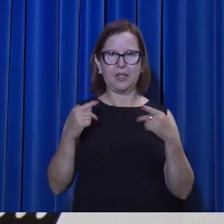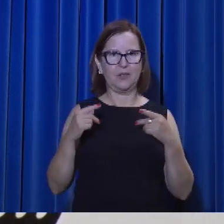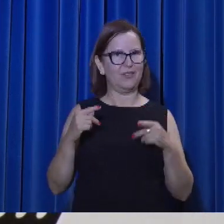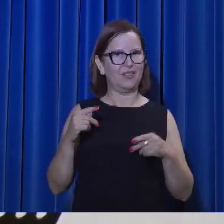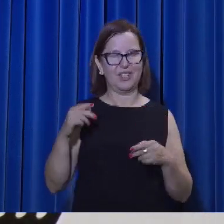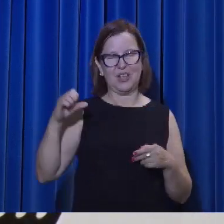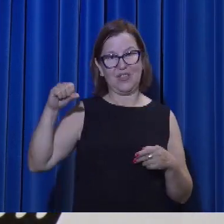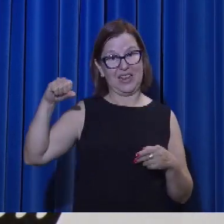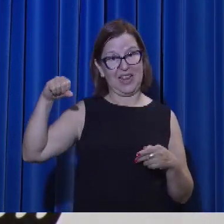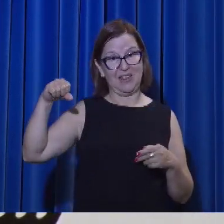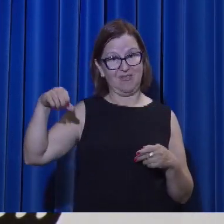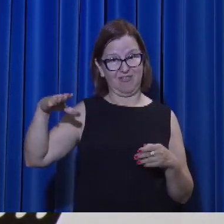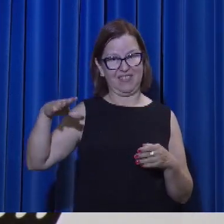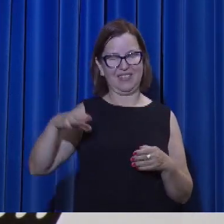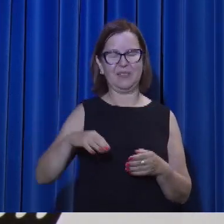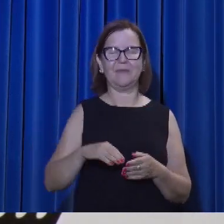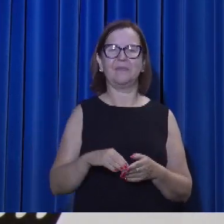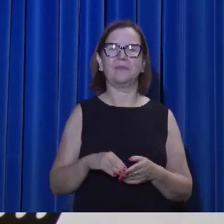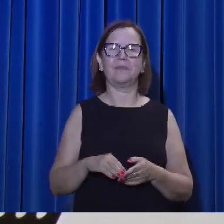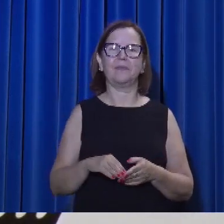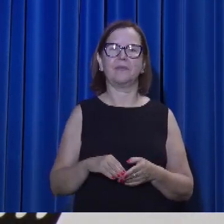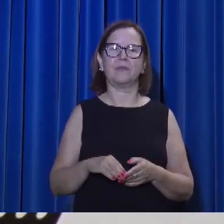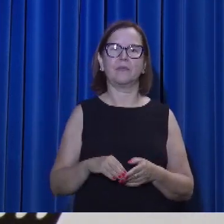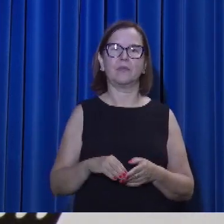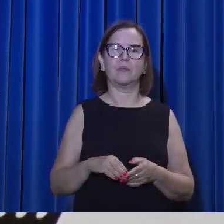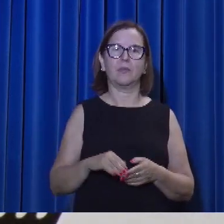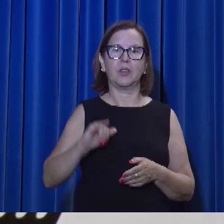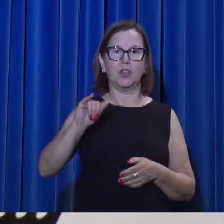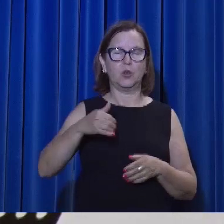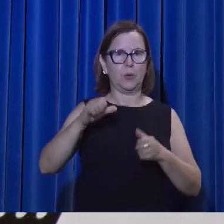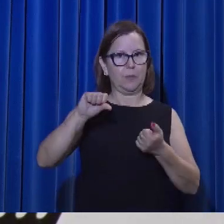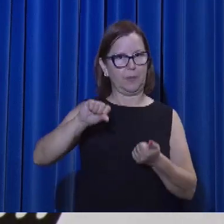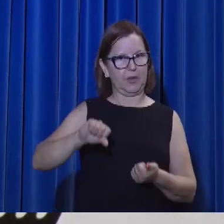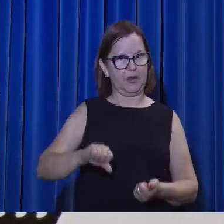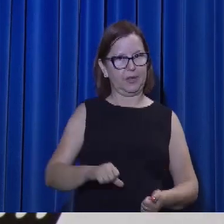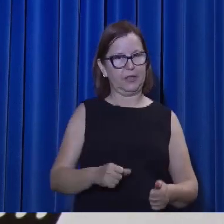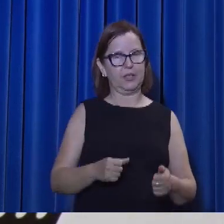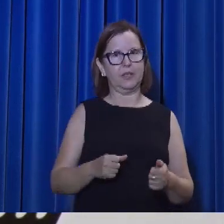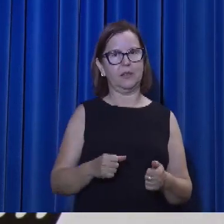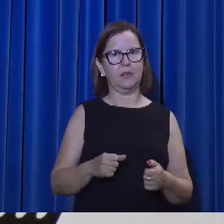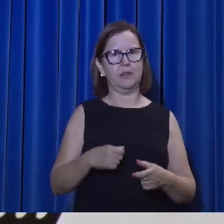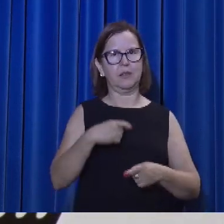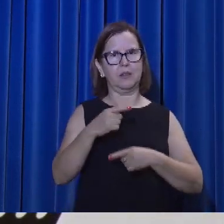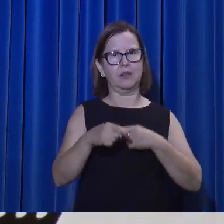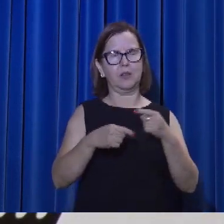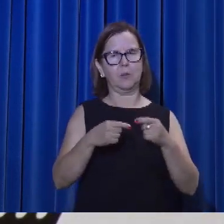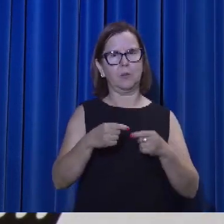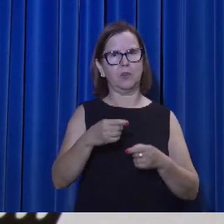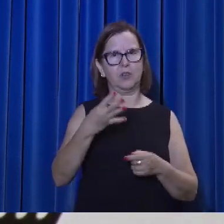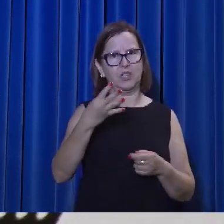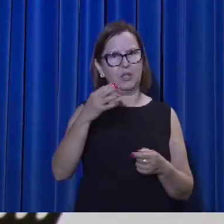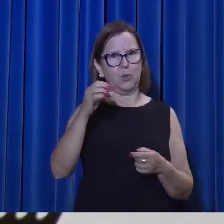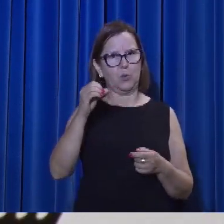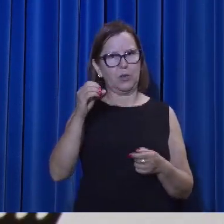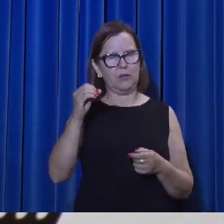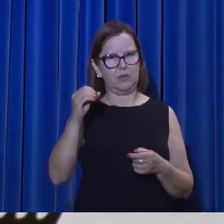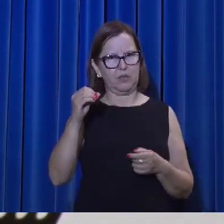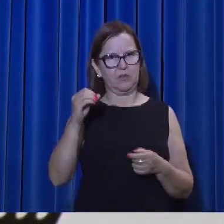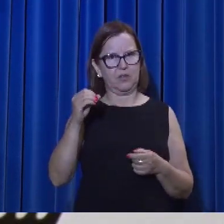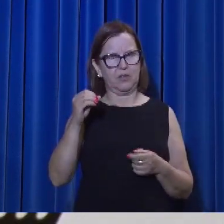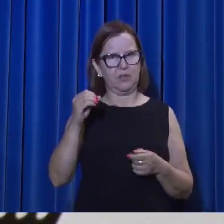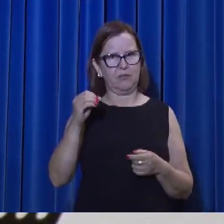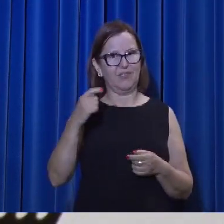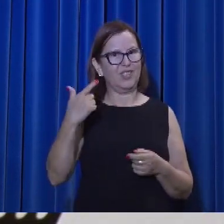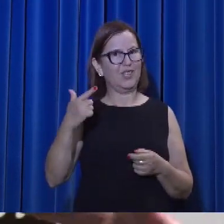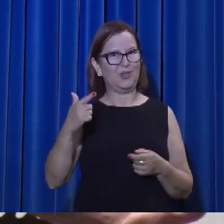não é a luz. E olha que o João Batista foi tentado, hein? Depois de 400 anos de silêncio de profeta, não tinha profeta nenhum, fazia 400